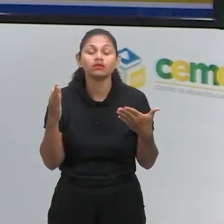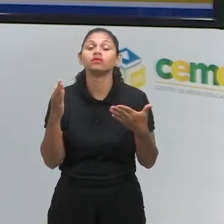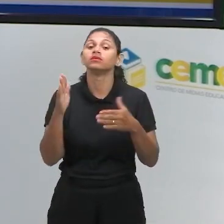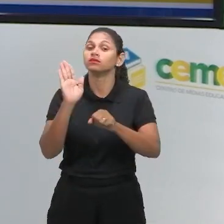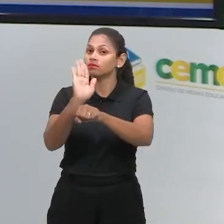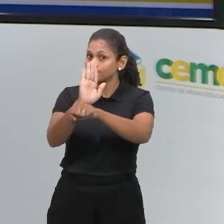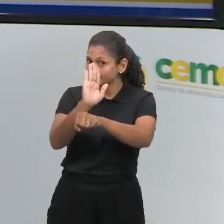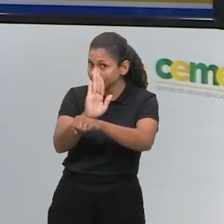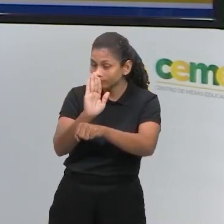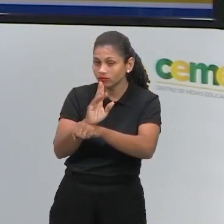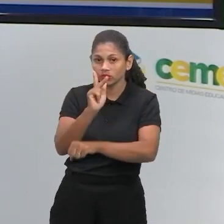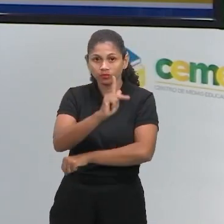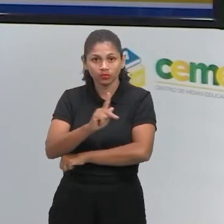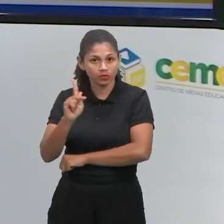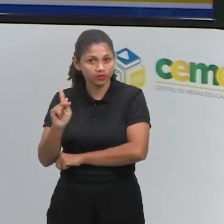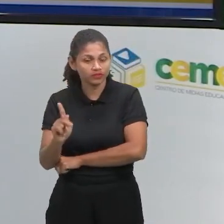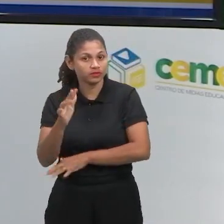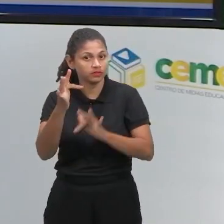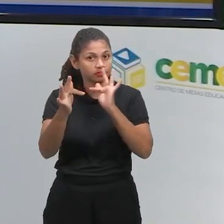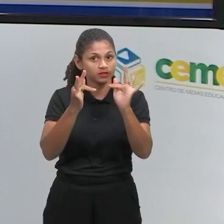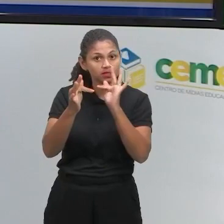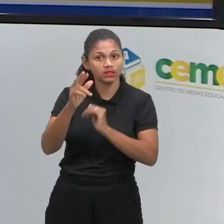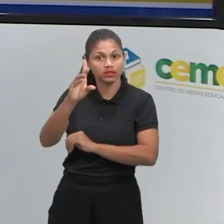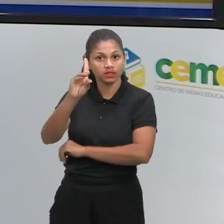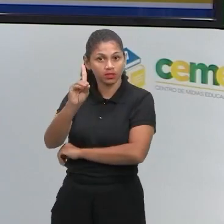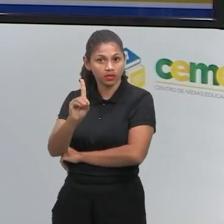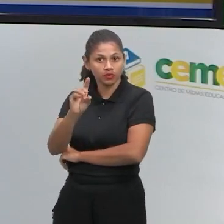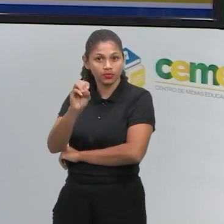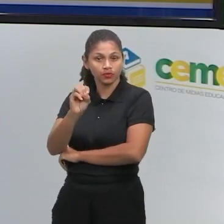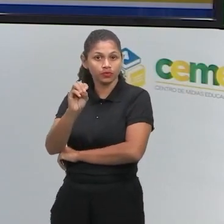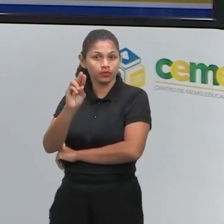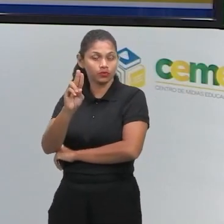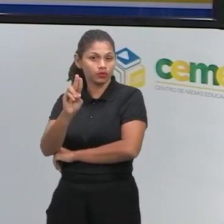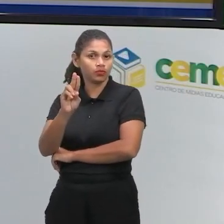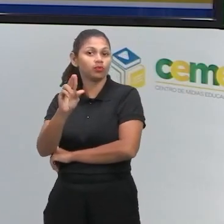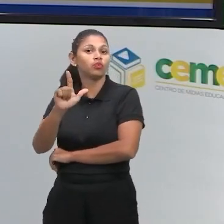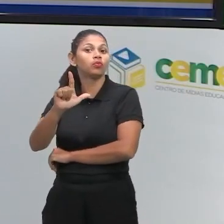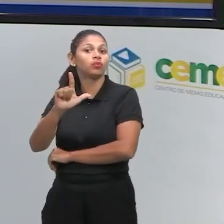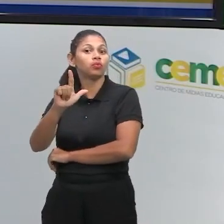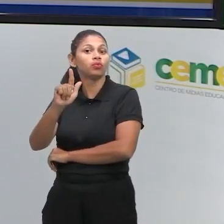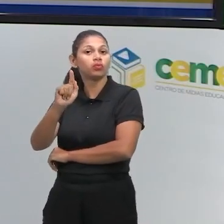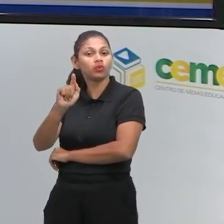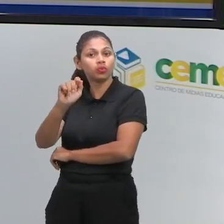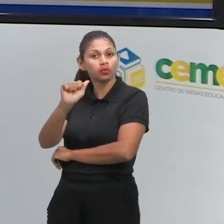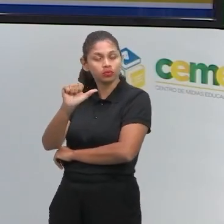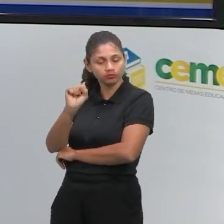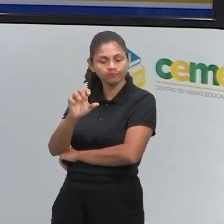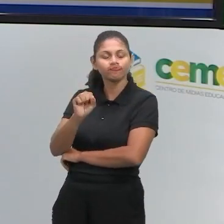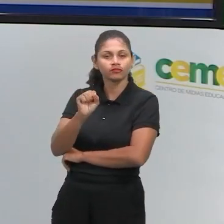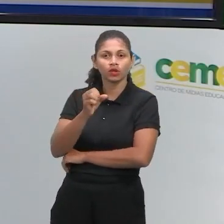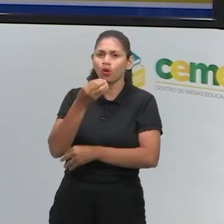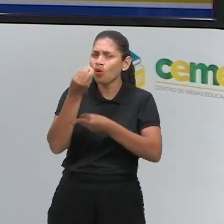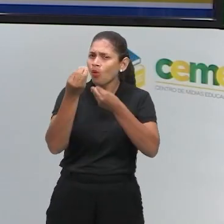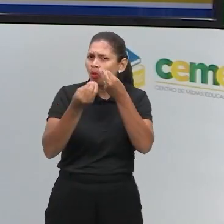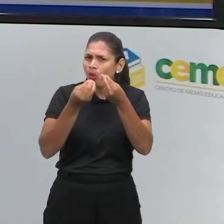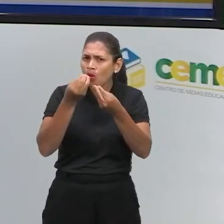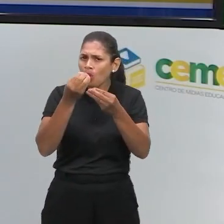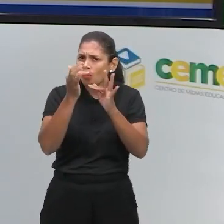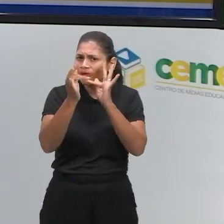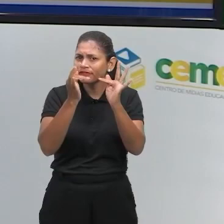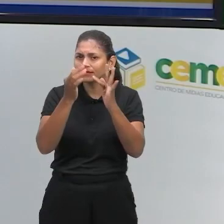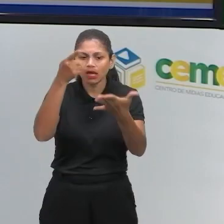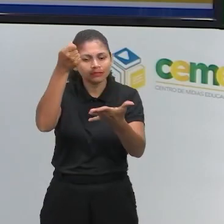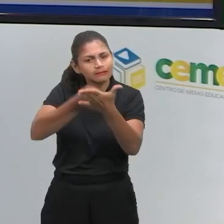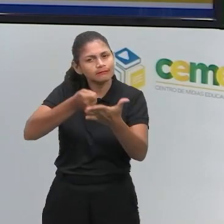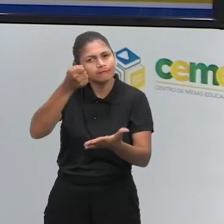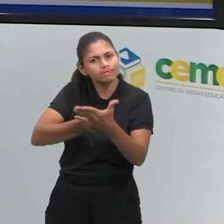o professor Douglas, professor de Física, e antes de iniciarmos, temos que saber como que a Física é cobrada no Enem. Primeiro, a Física é cobrada no